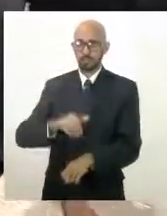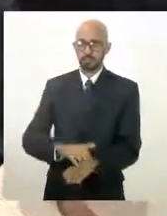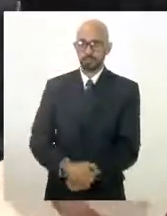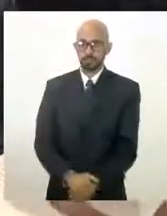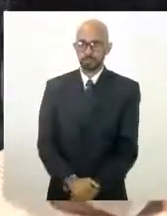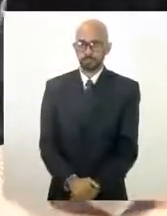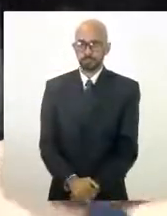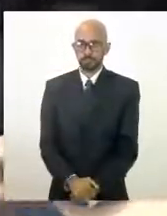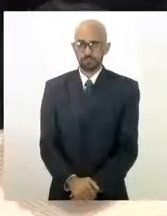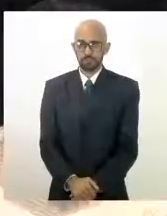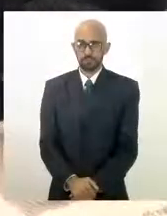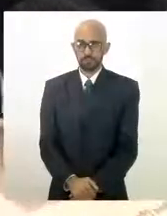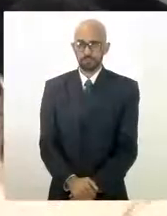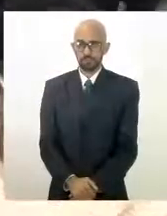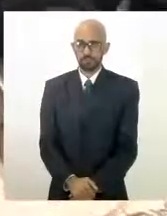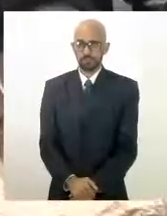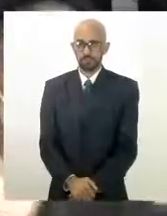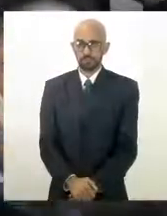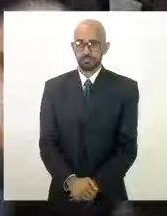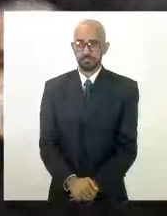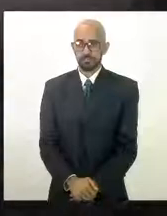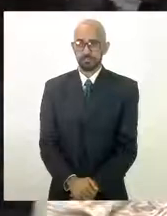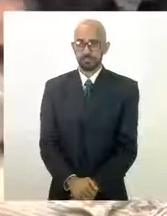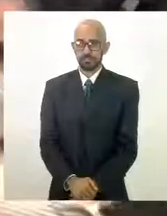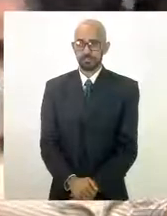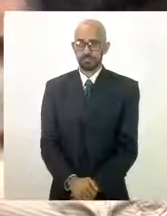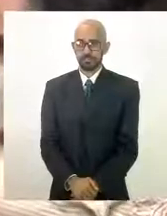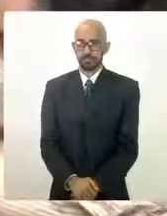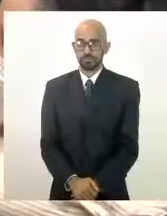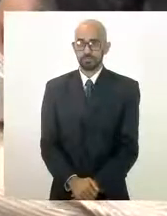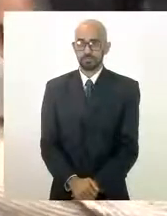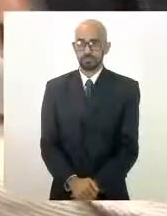Paiva, Pádua e Taila.